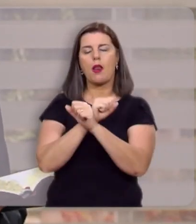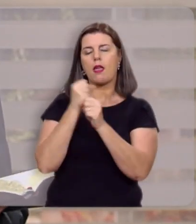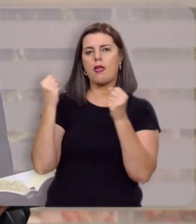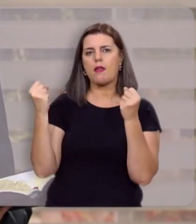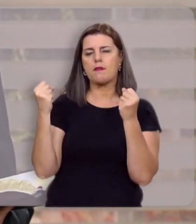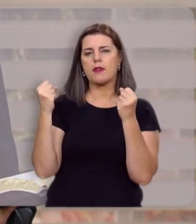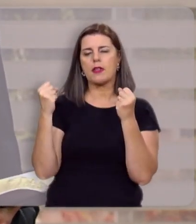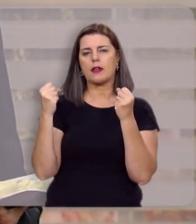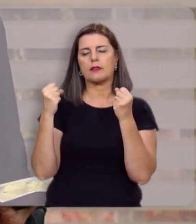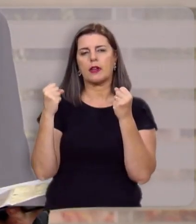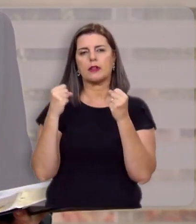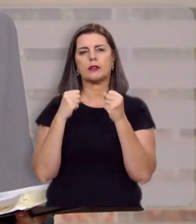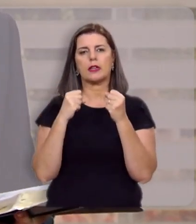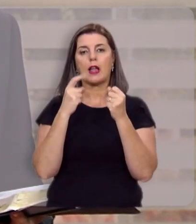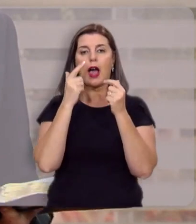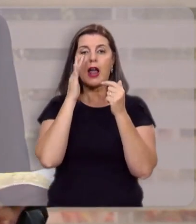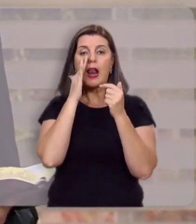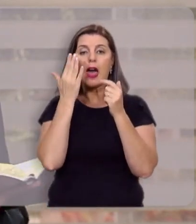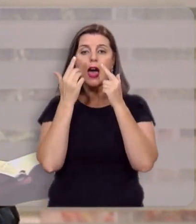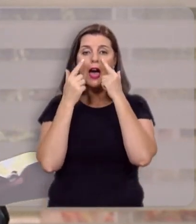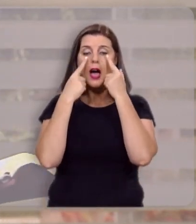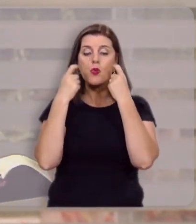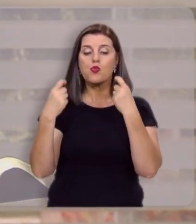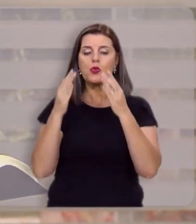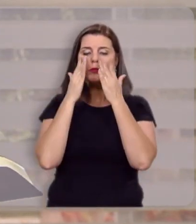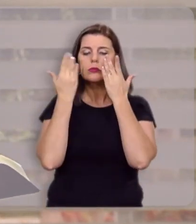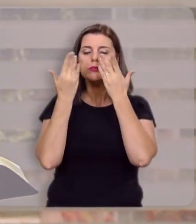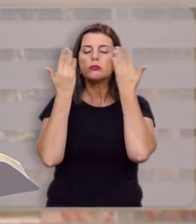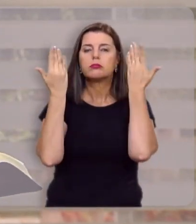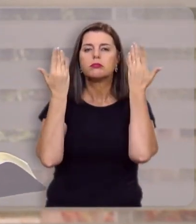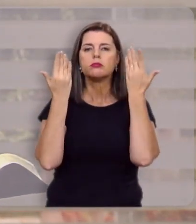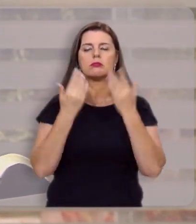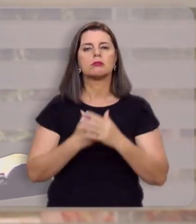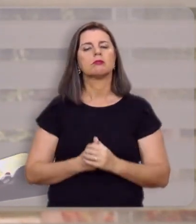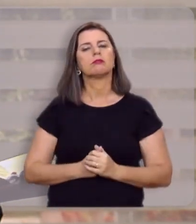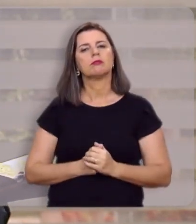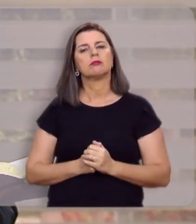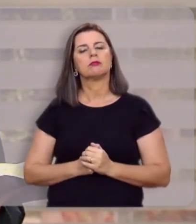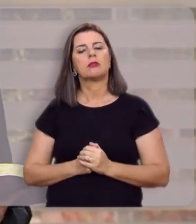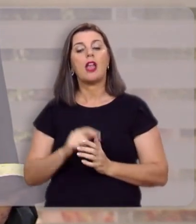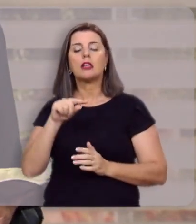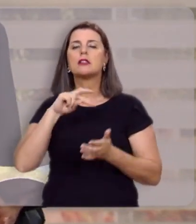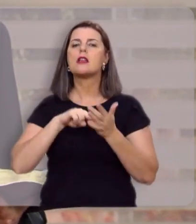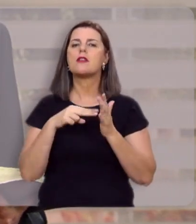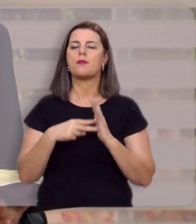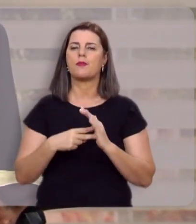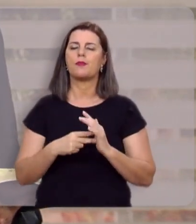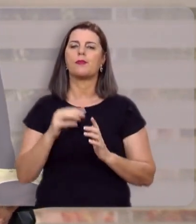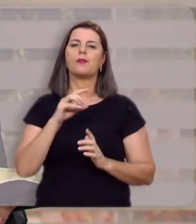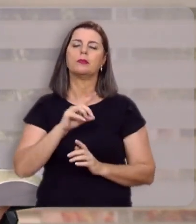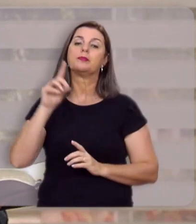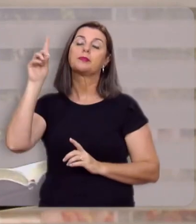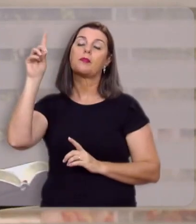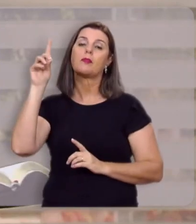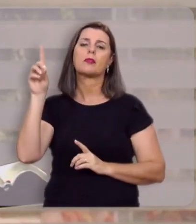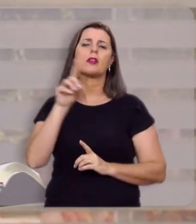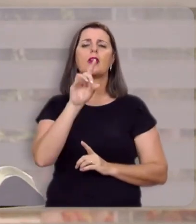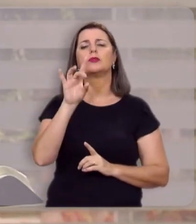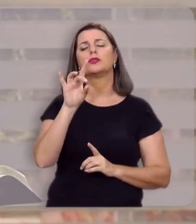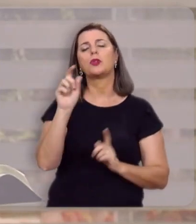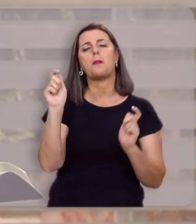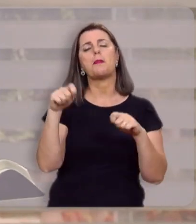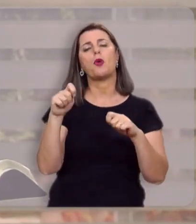livraste das lágrimas os meus olhos. Isso significa que Deus não